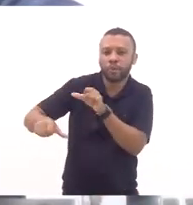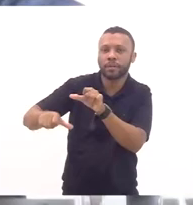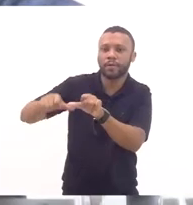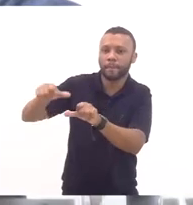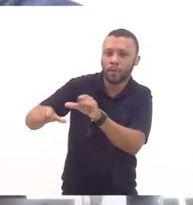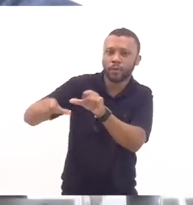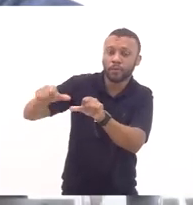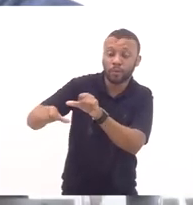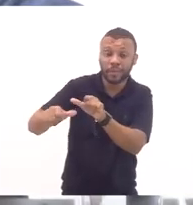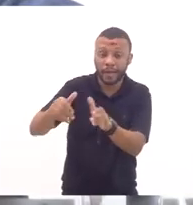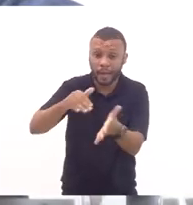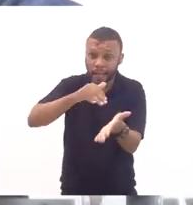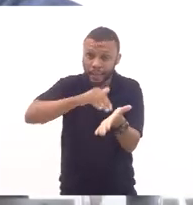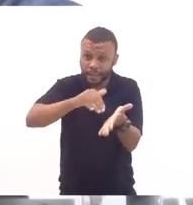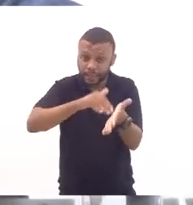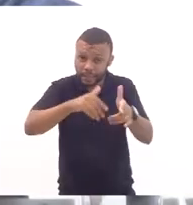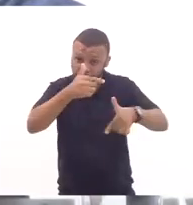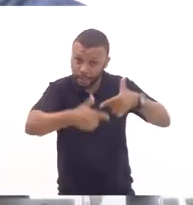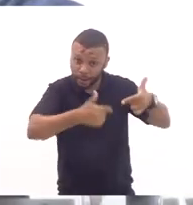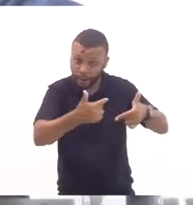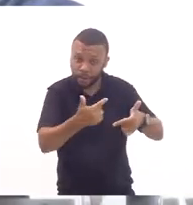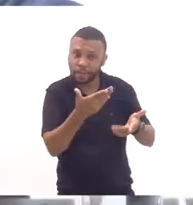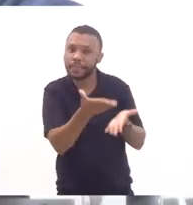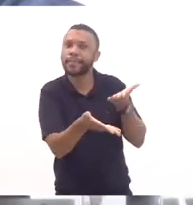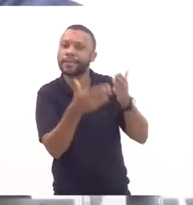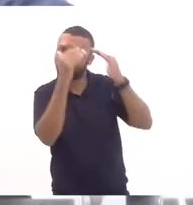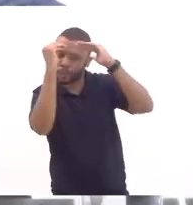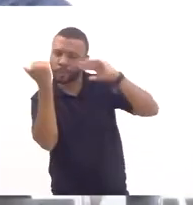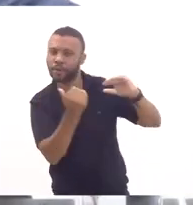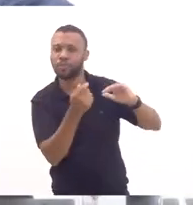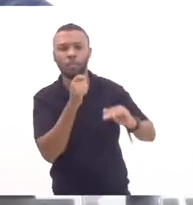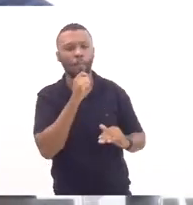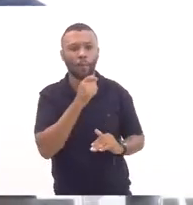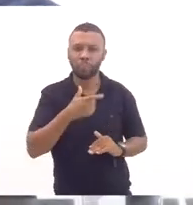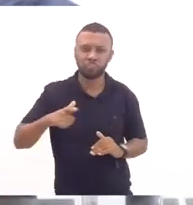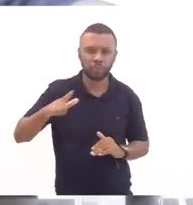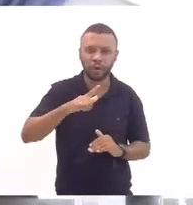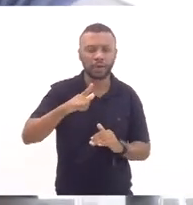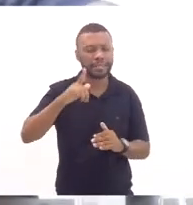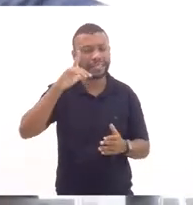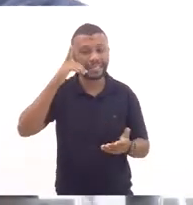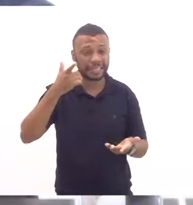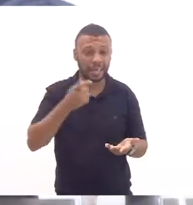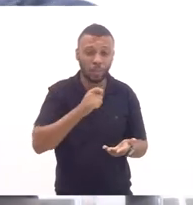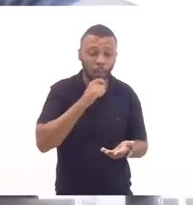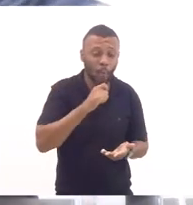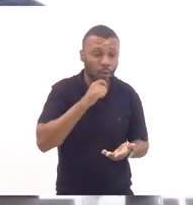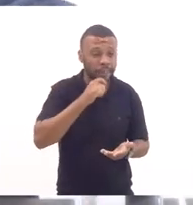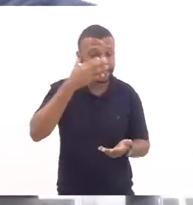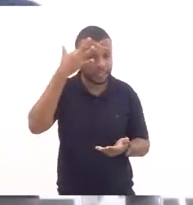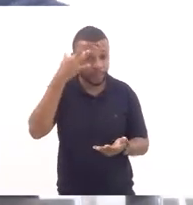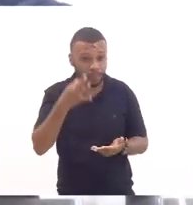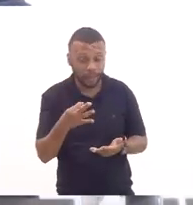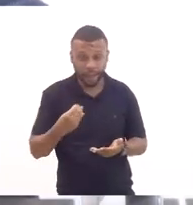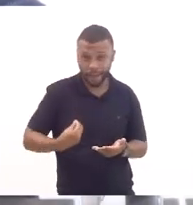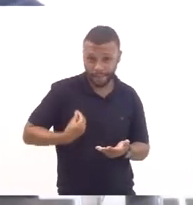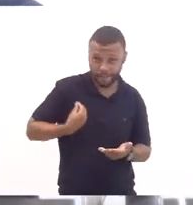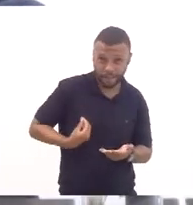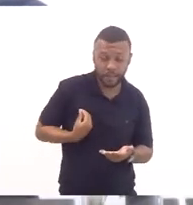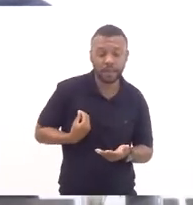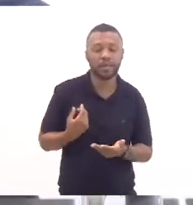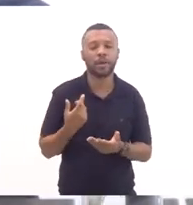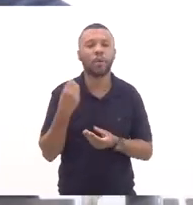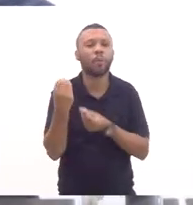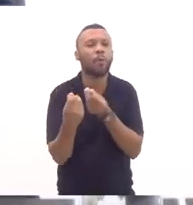Trabalho. Foram 6 secretários que passaram sem entender a vida, sem fazer a gestão de trabalho e renda nos nossos